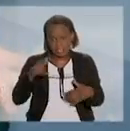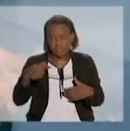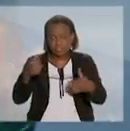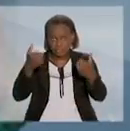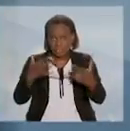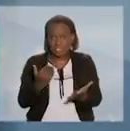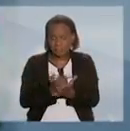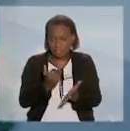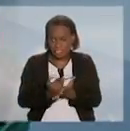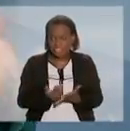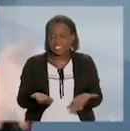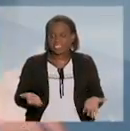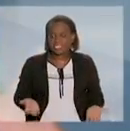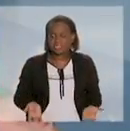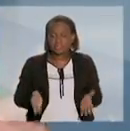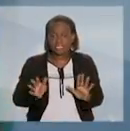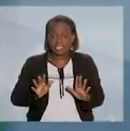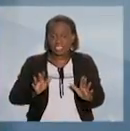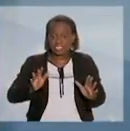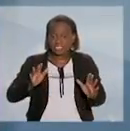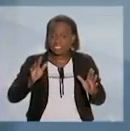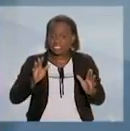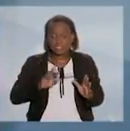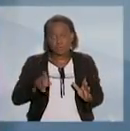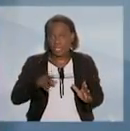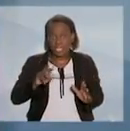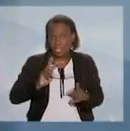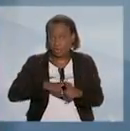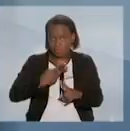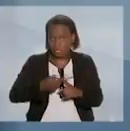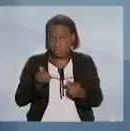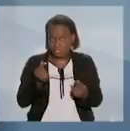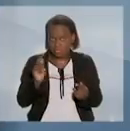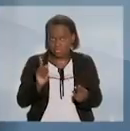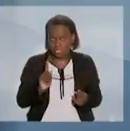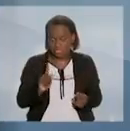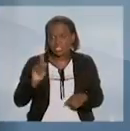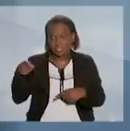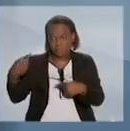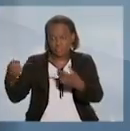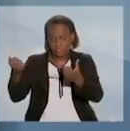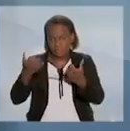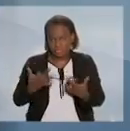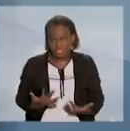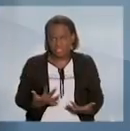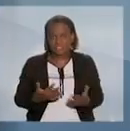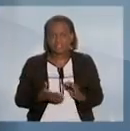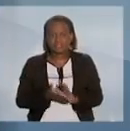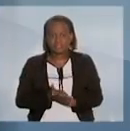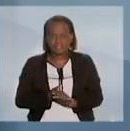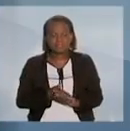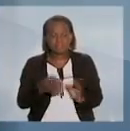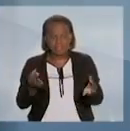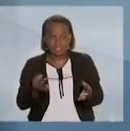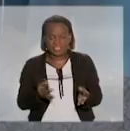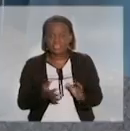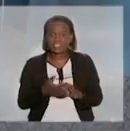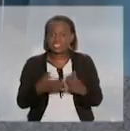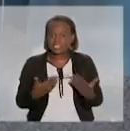ideia, pelo visto, a gente vai falar um pouquinho no próximo bloco, sim, mas não necessariamente aumenta, né? Você vai explicar isso pra gente. Sim, aqui. sim, eu